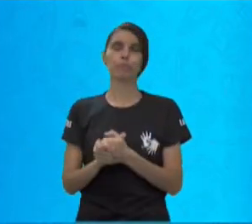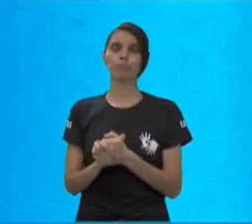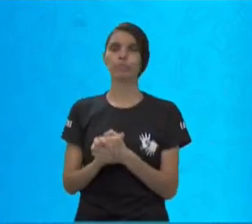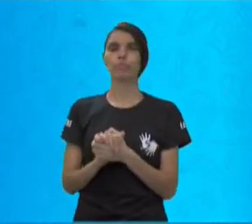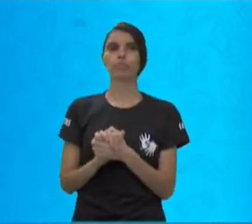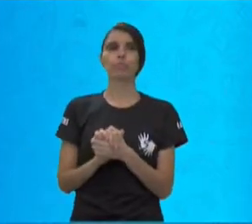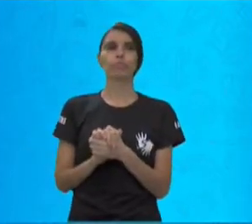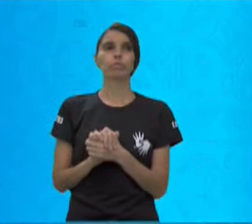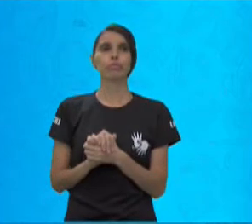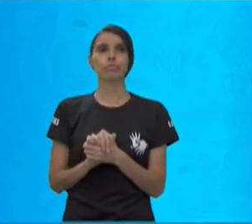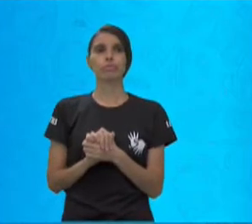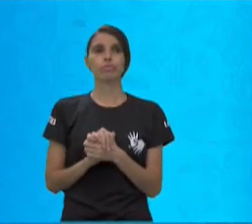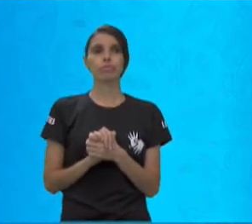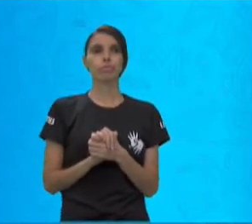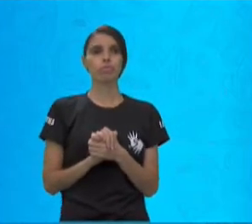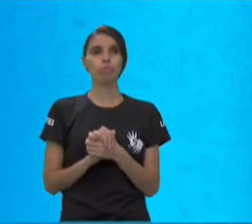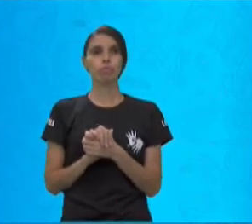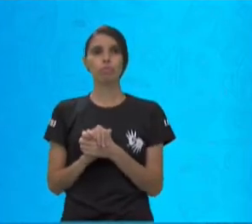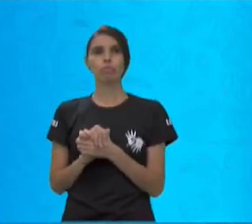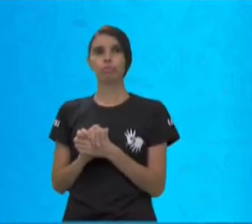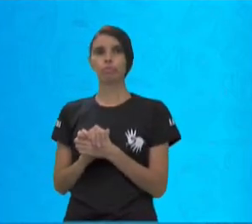e aí